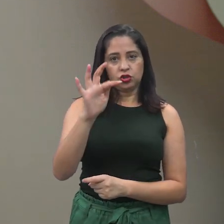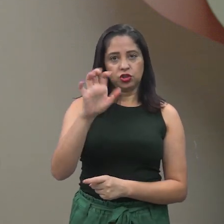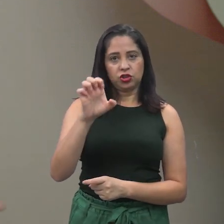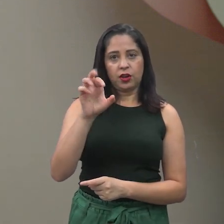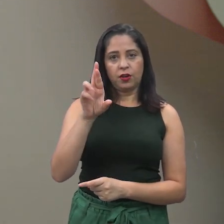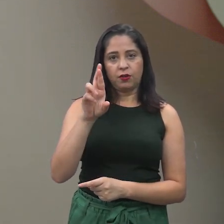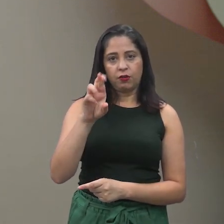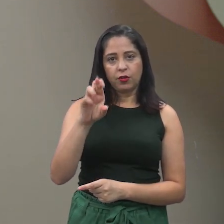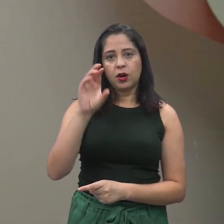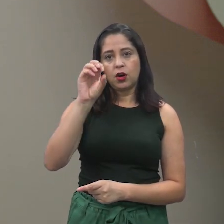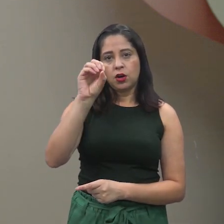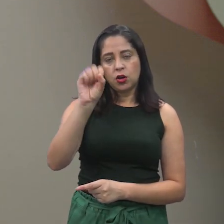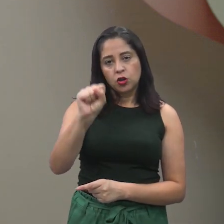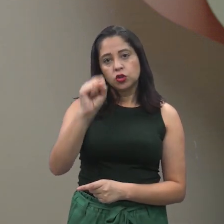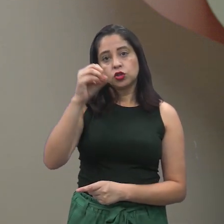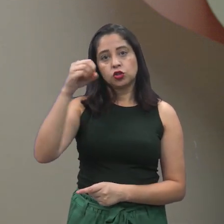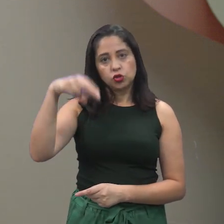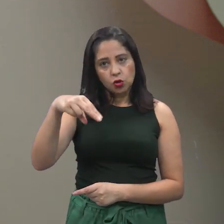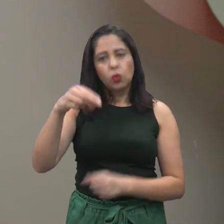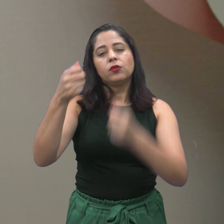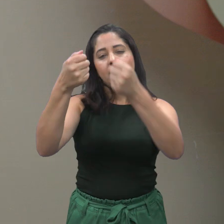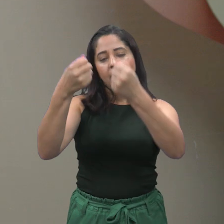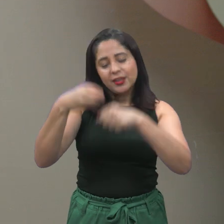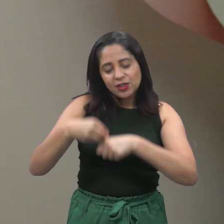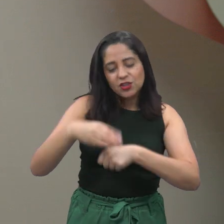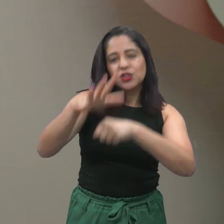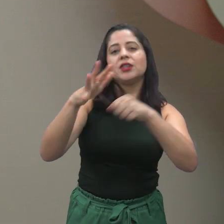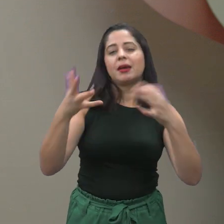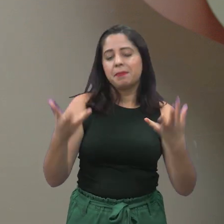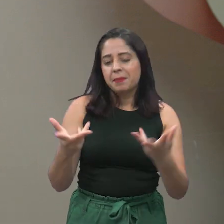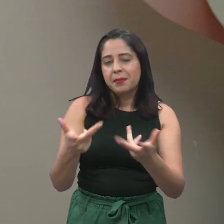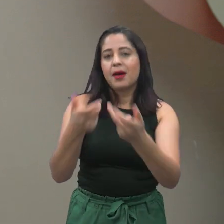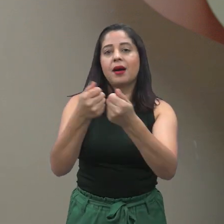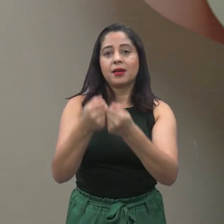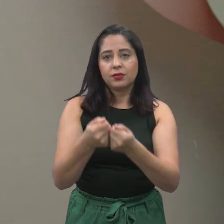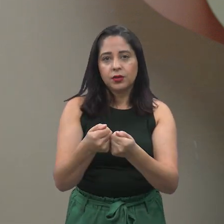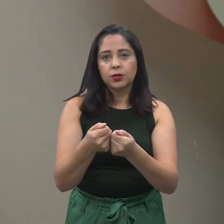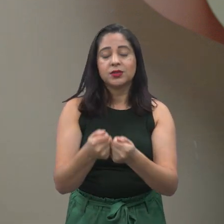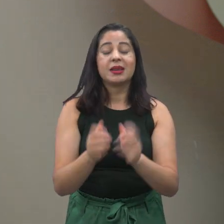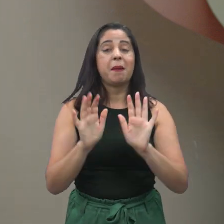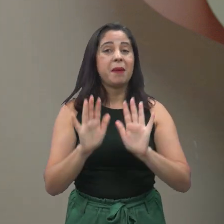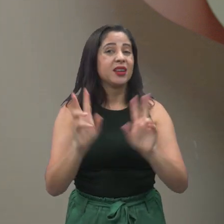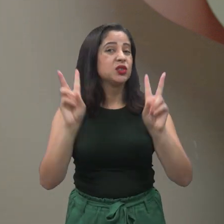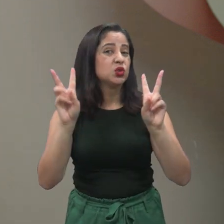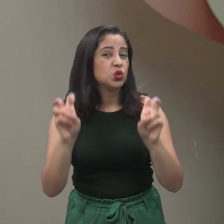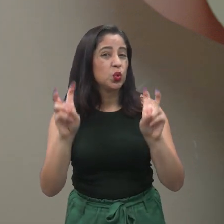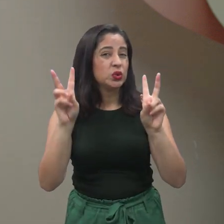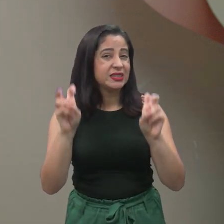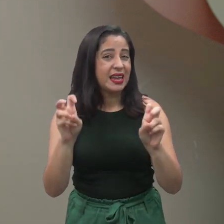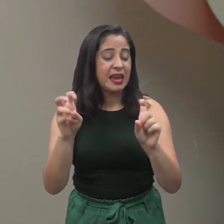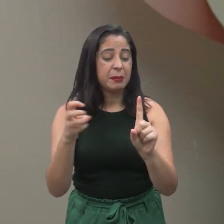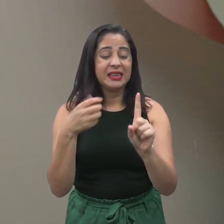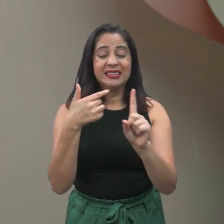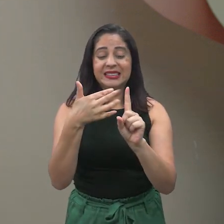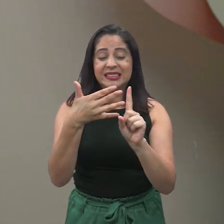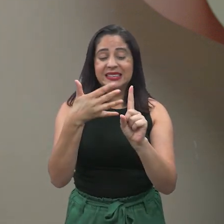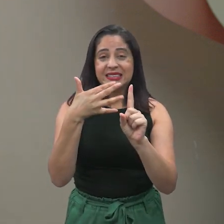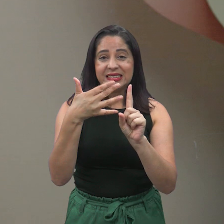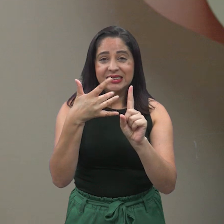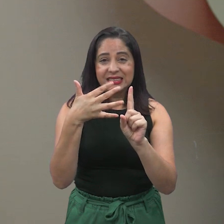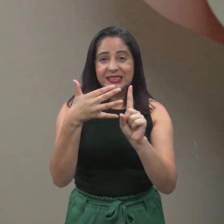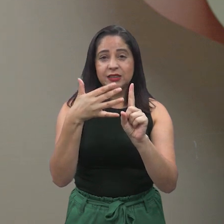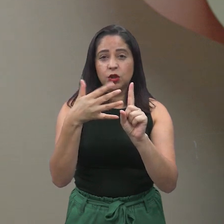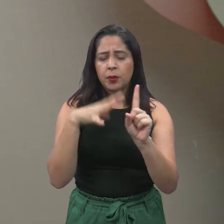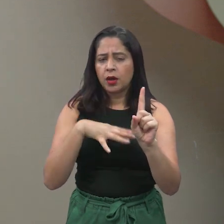valiosas de como garantir um ambiente mais saudável para os nossos pequenos. E quando o assunto são síndromes